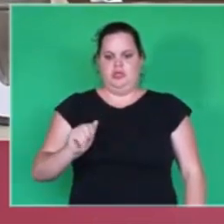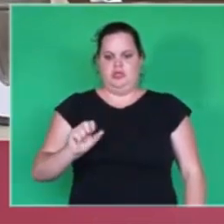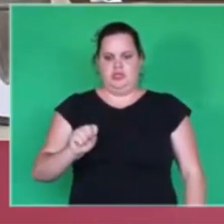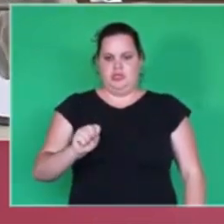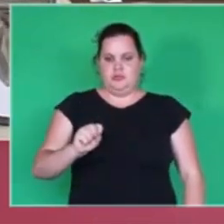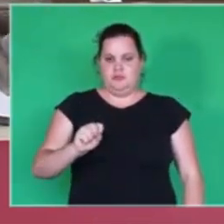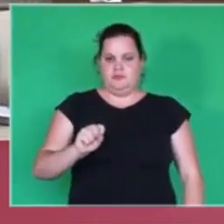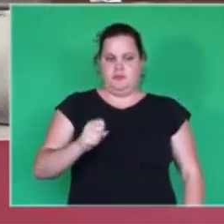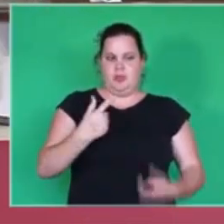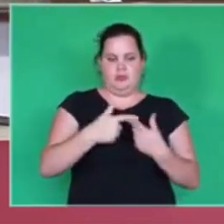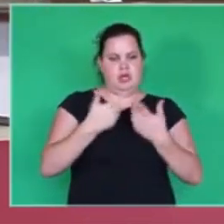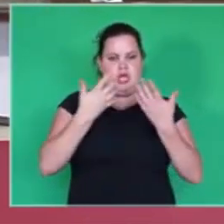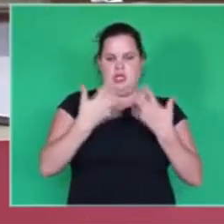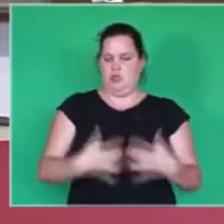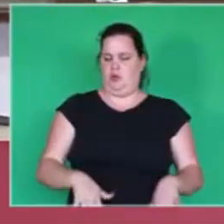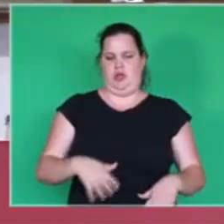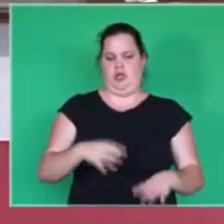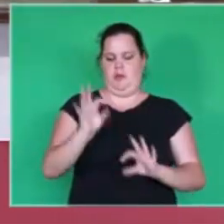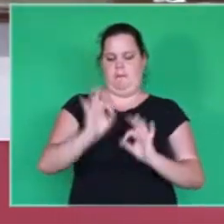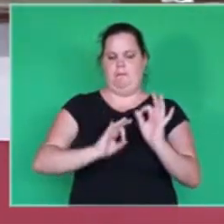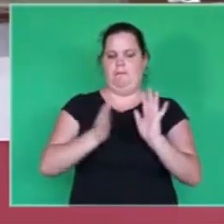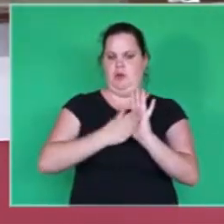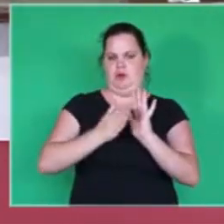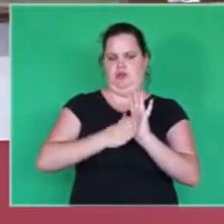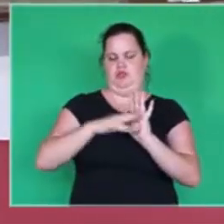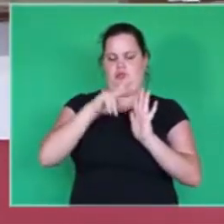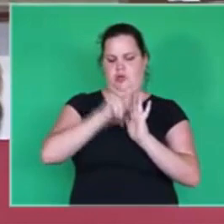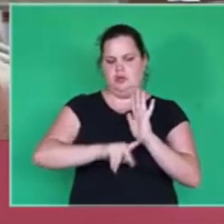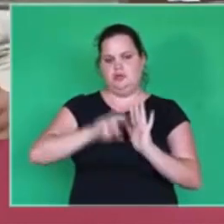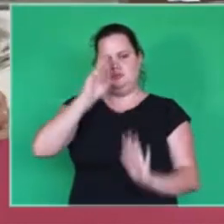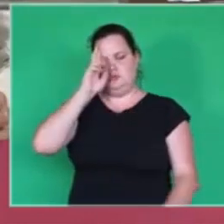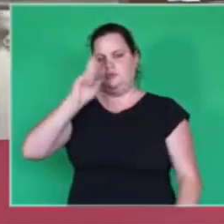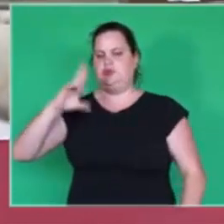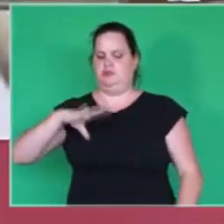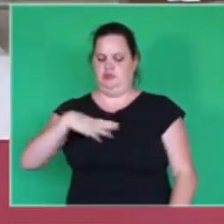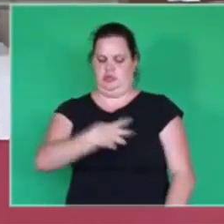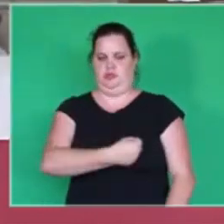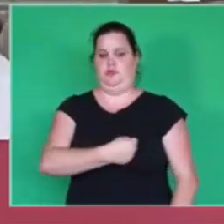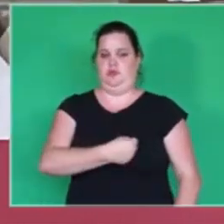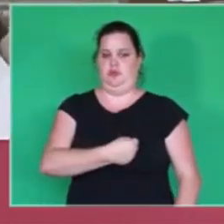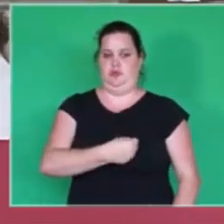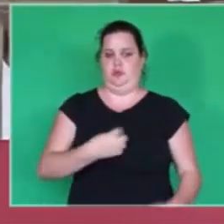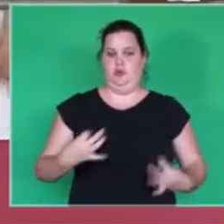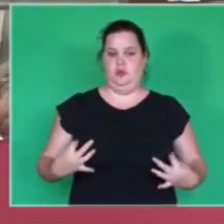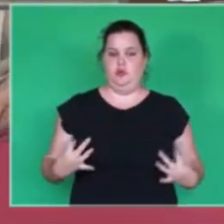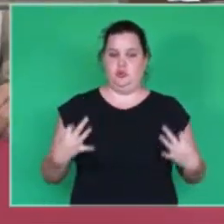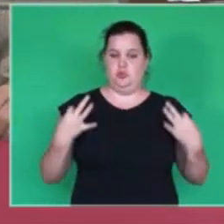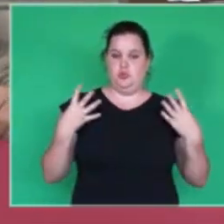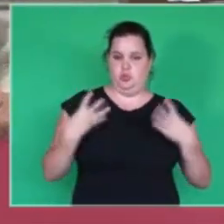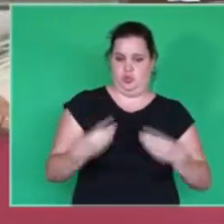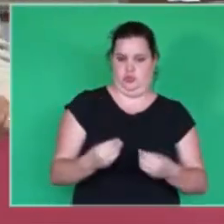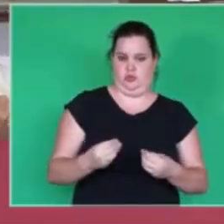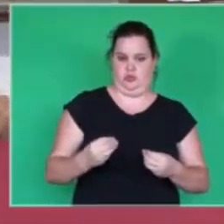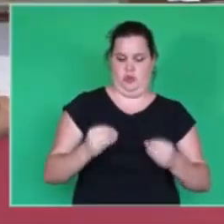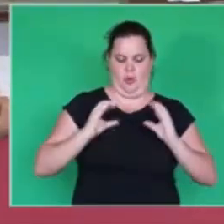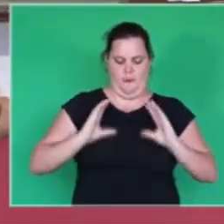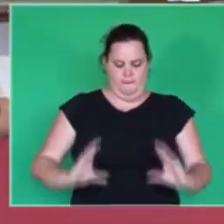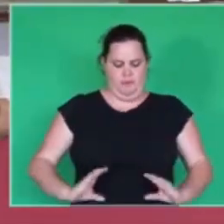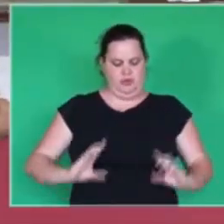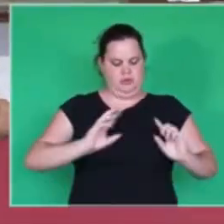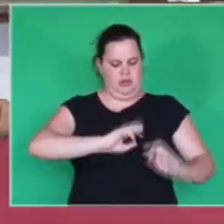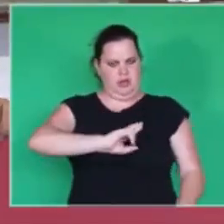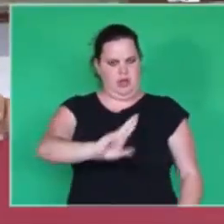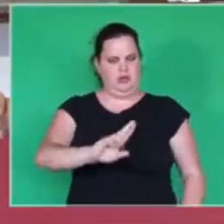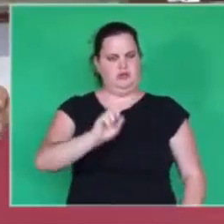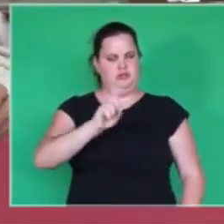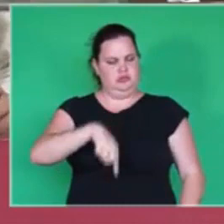fizeram o que eles tinham. Então, todo o comportamento do religioso foi todo nesse sentido.